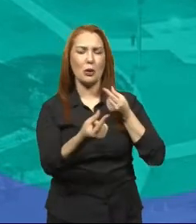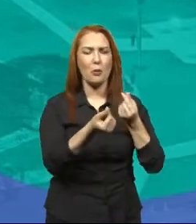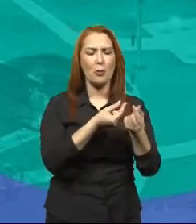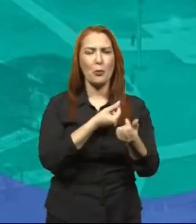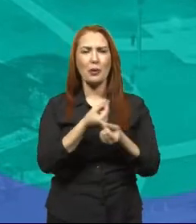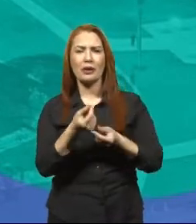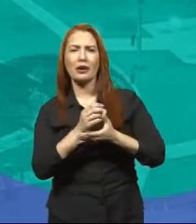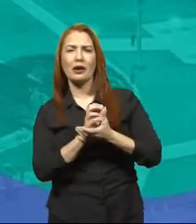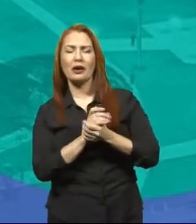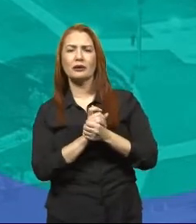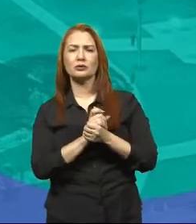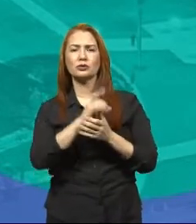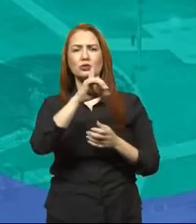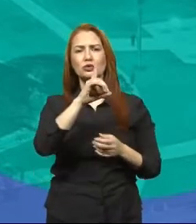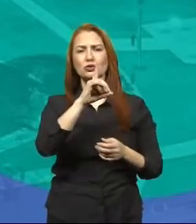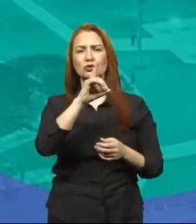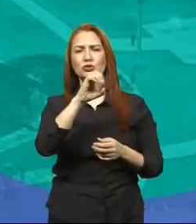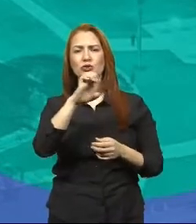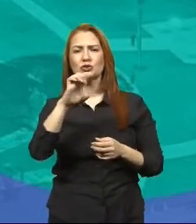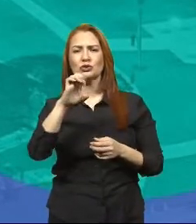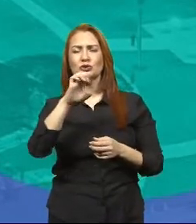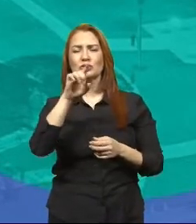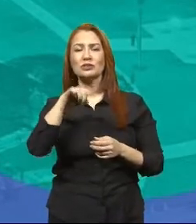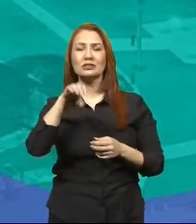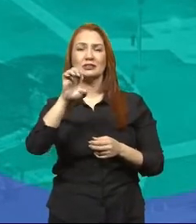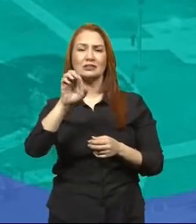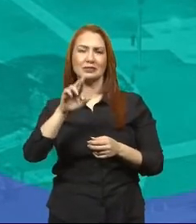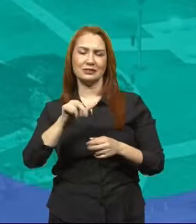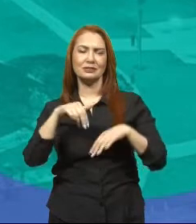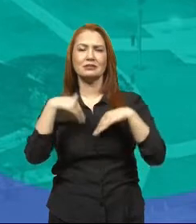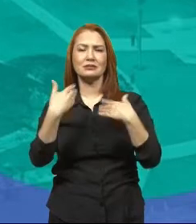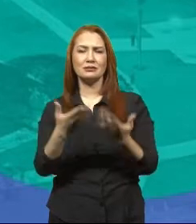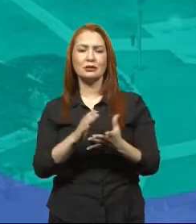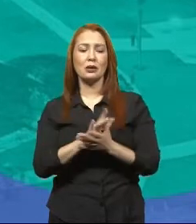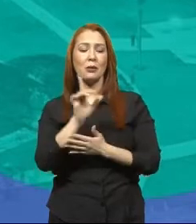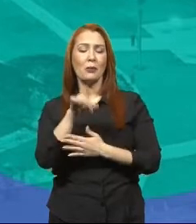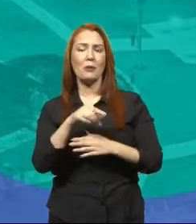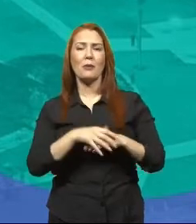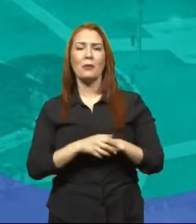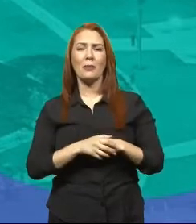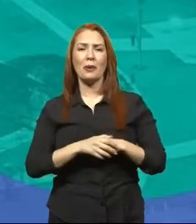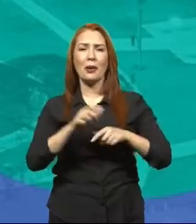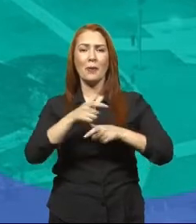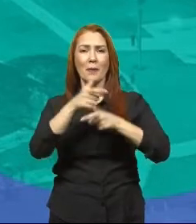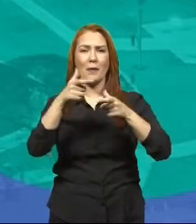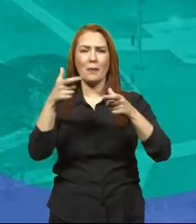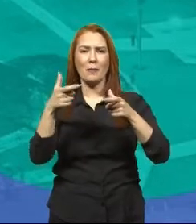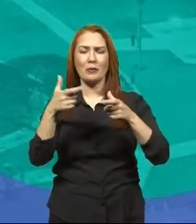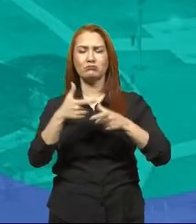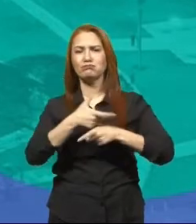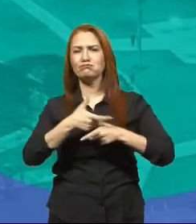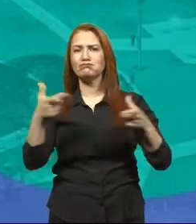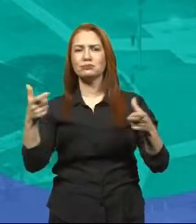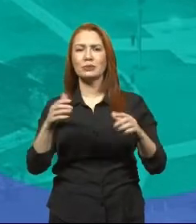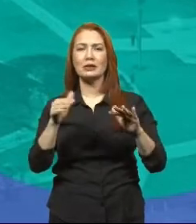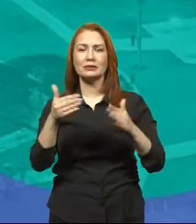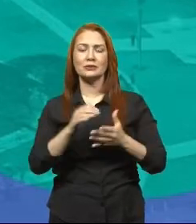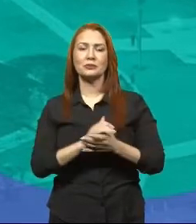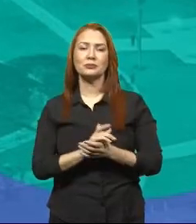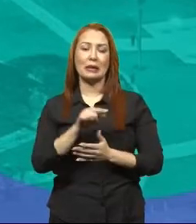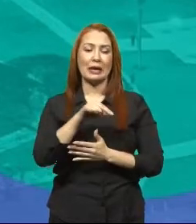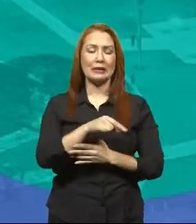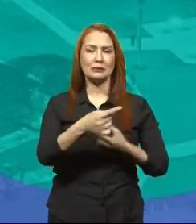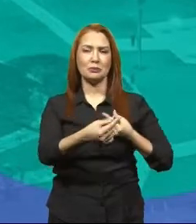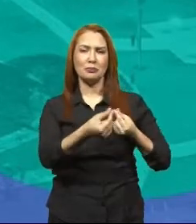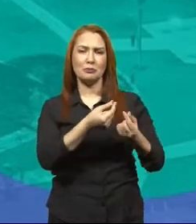de business. Então, as possibilidades que se abrem são imensas. E é justamente nesses mercados aí